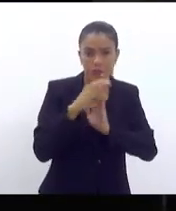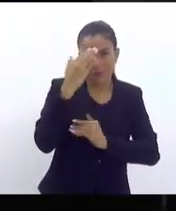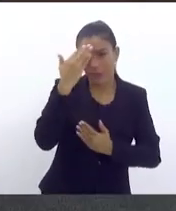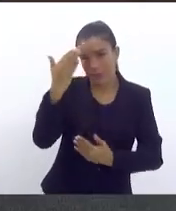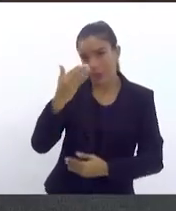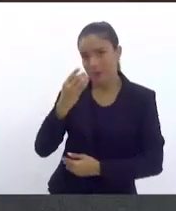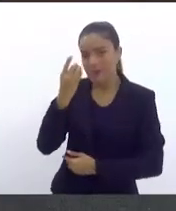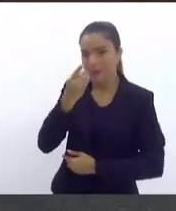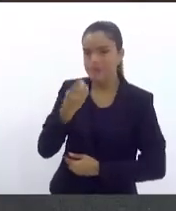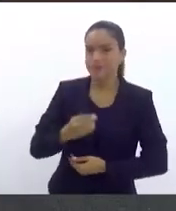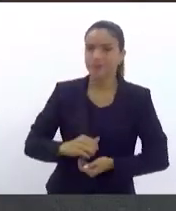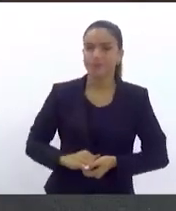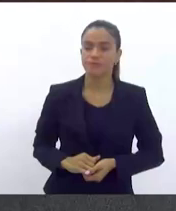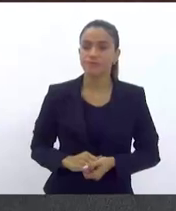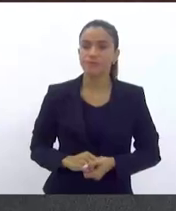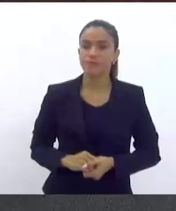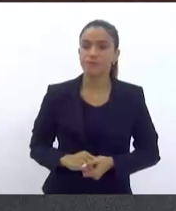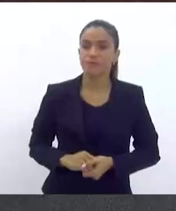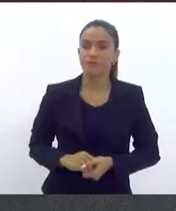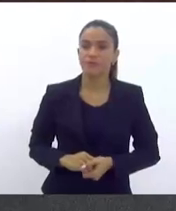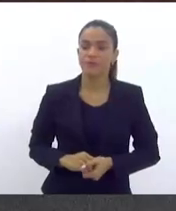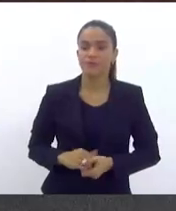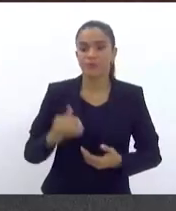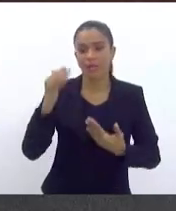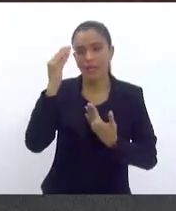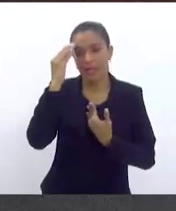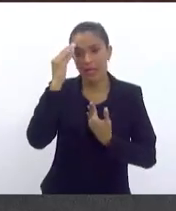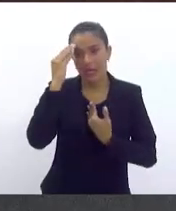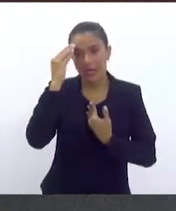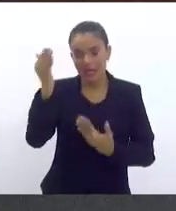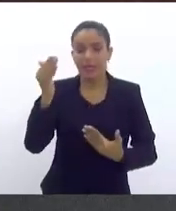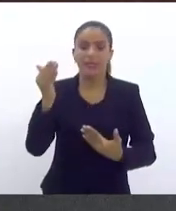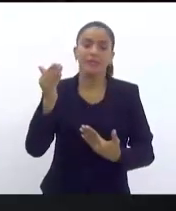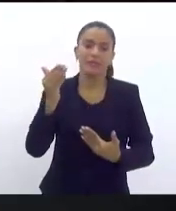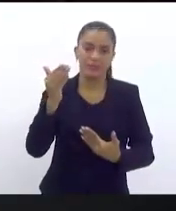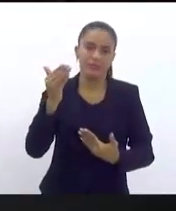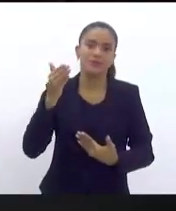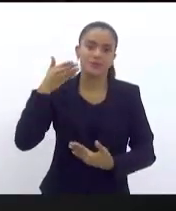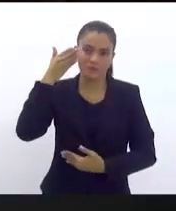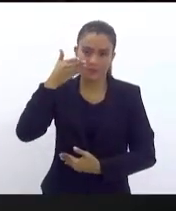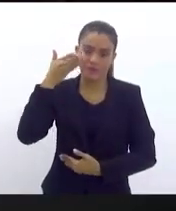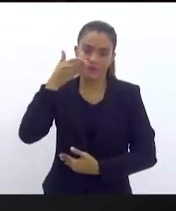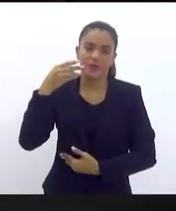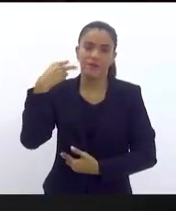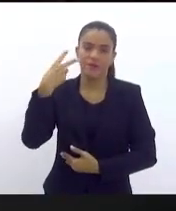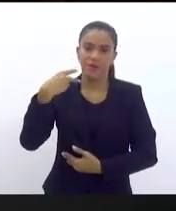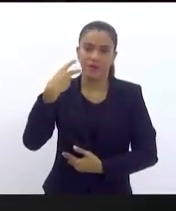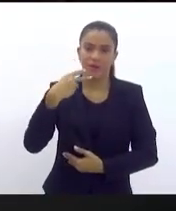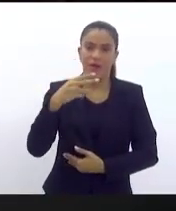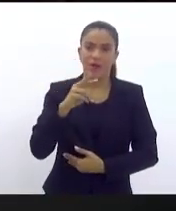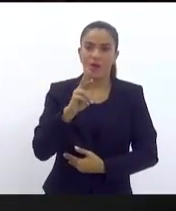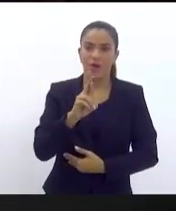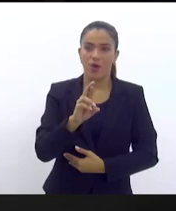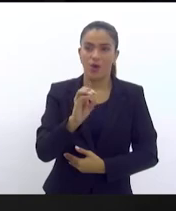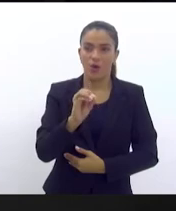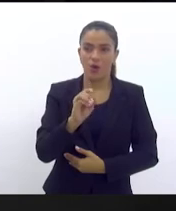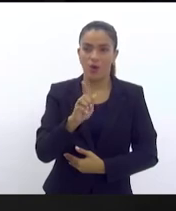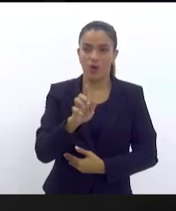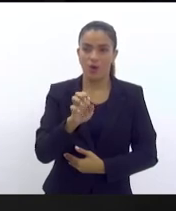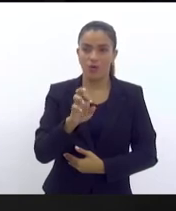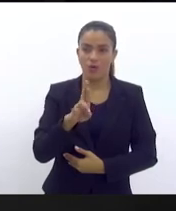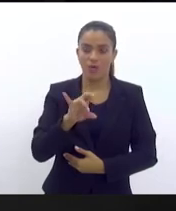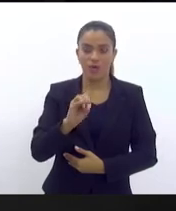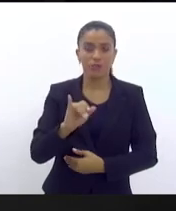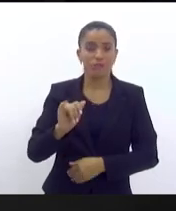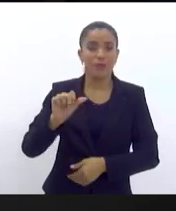deputado agradeço as palavras Vereador Rogério Amorim aqui da capital do